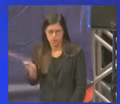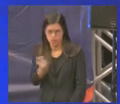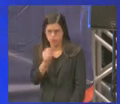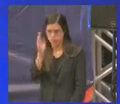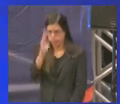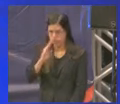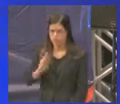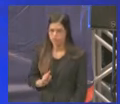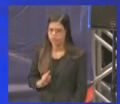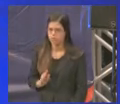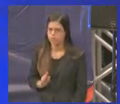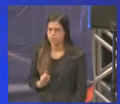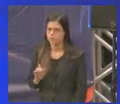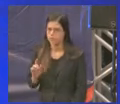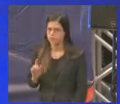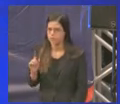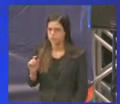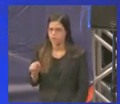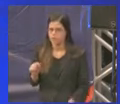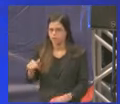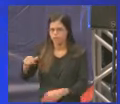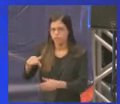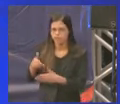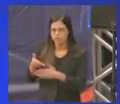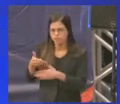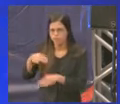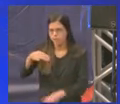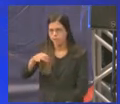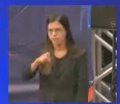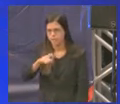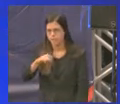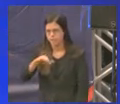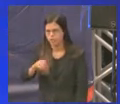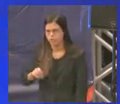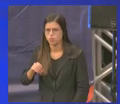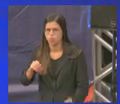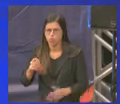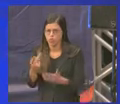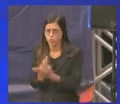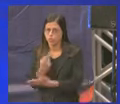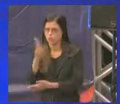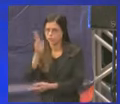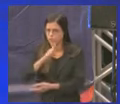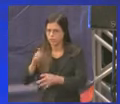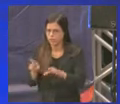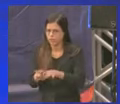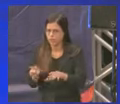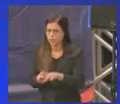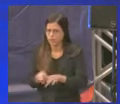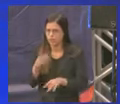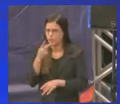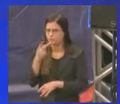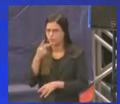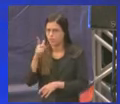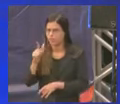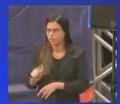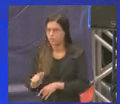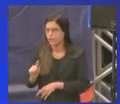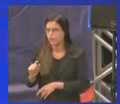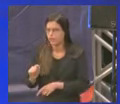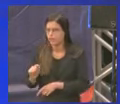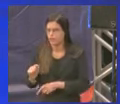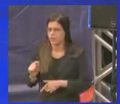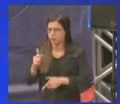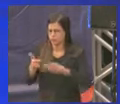E o que foi para o México? Foi o que pode vir para o Brasil também. Nós chamamos isso de efeito tequila. Uma mão de obra um pouco